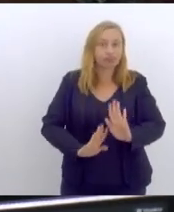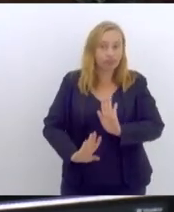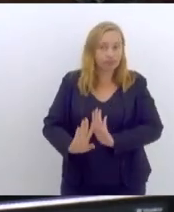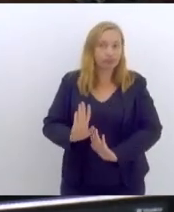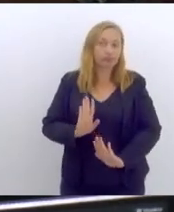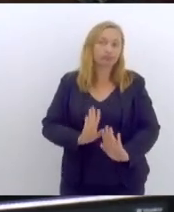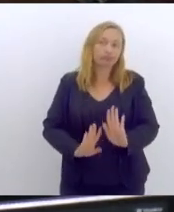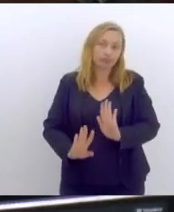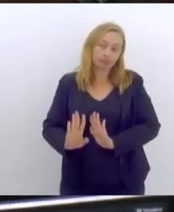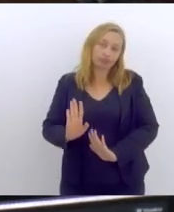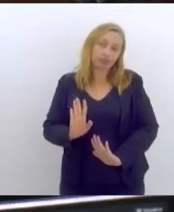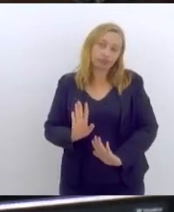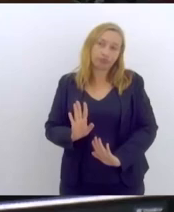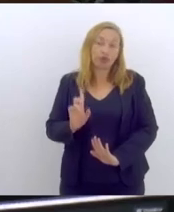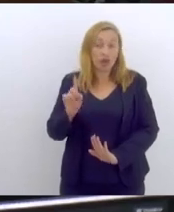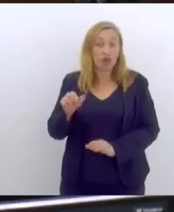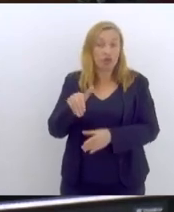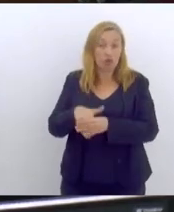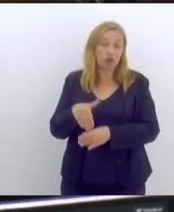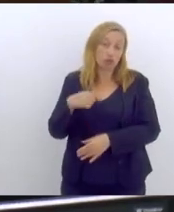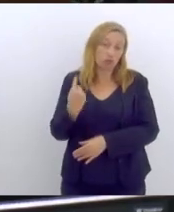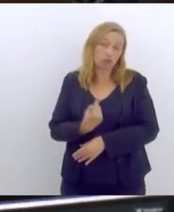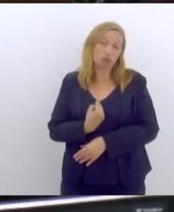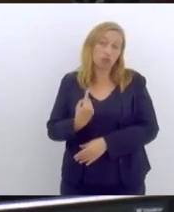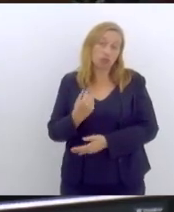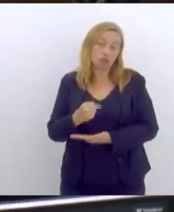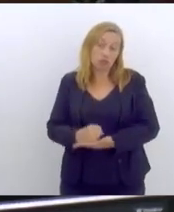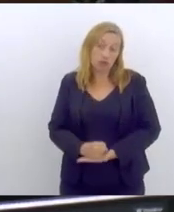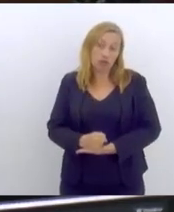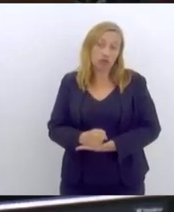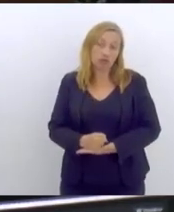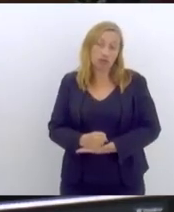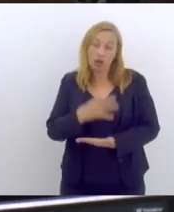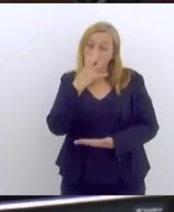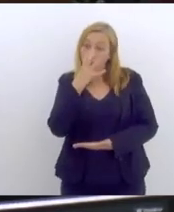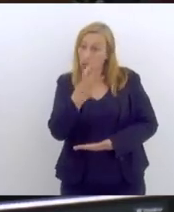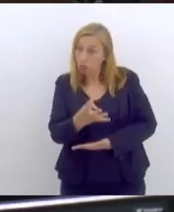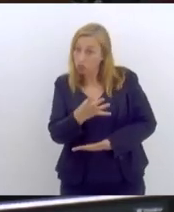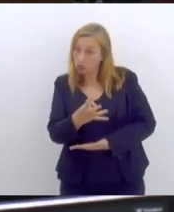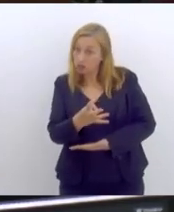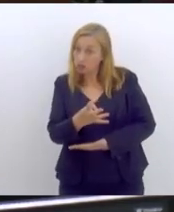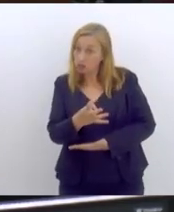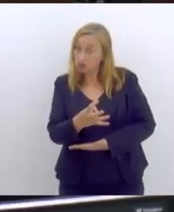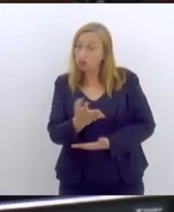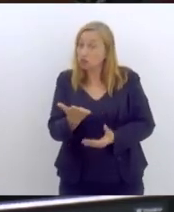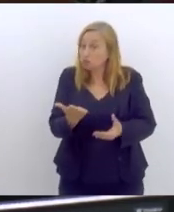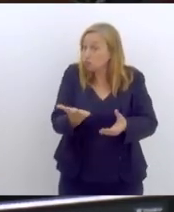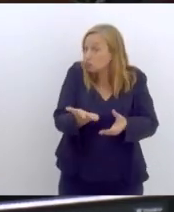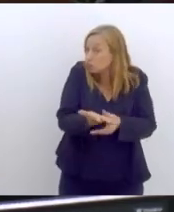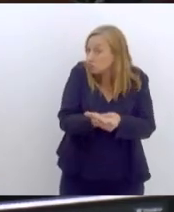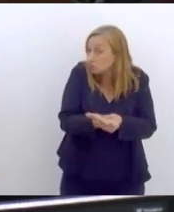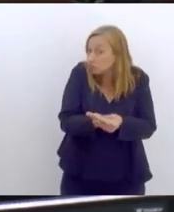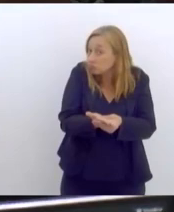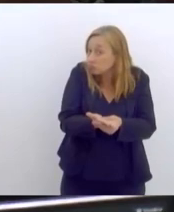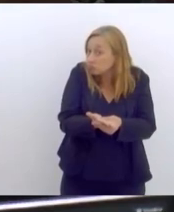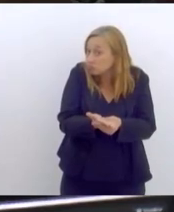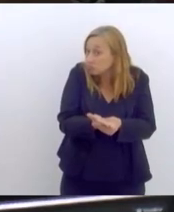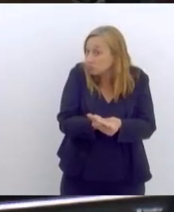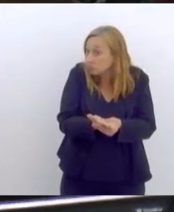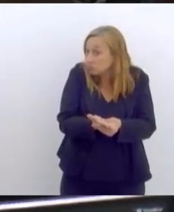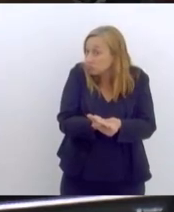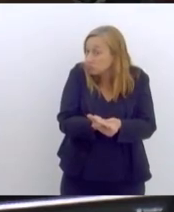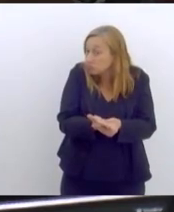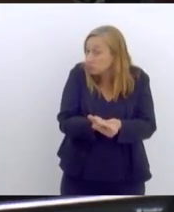tem que tomar cuidado porque é o nosso voto. Pesa sobre ele uma acusação. Não está julgado, transitado, em